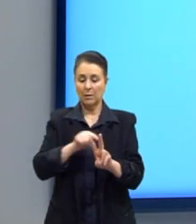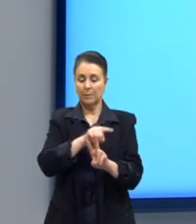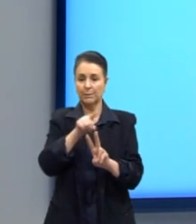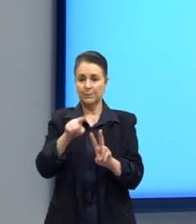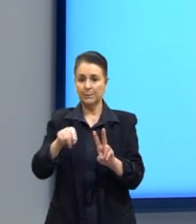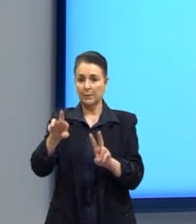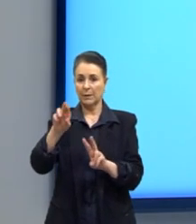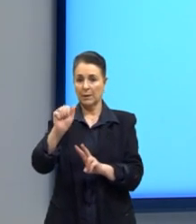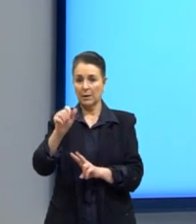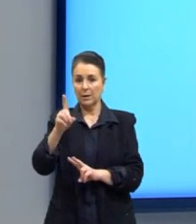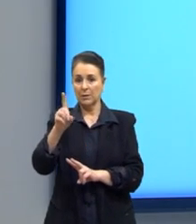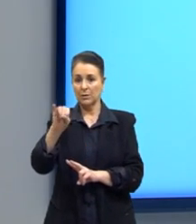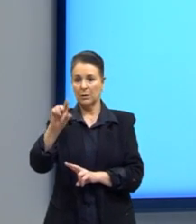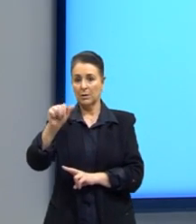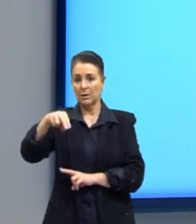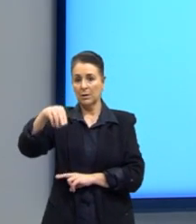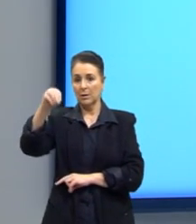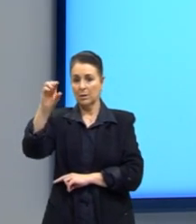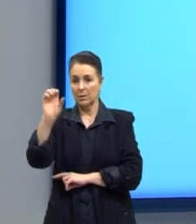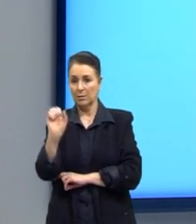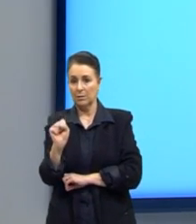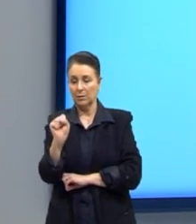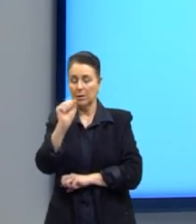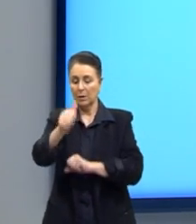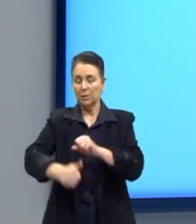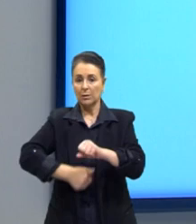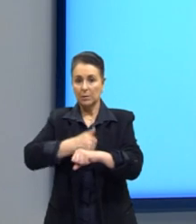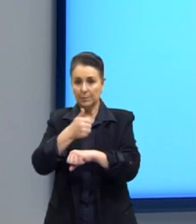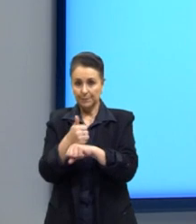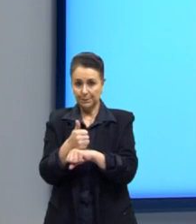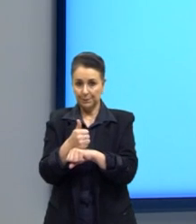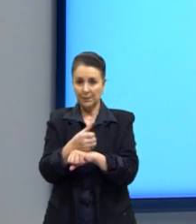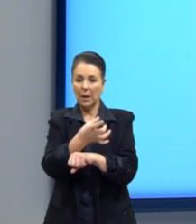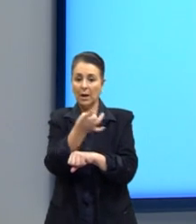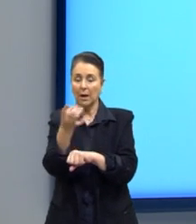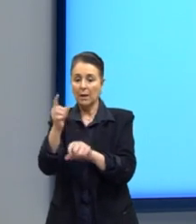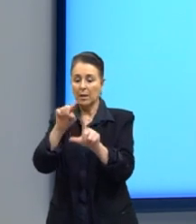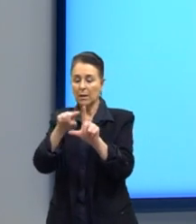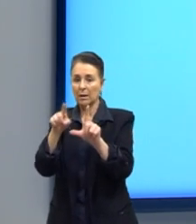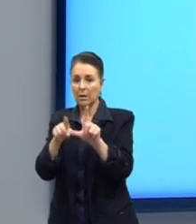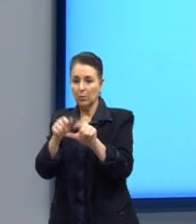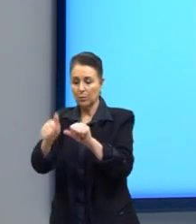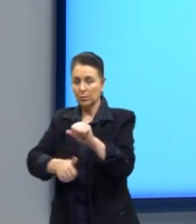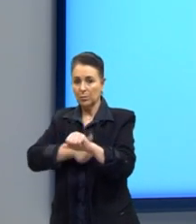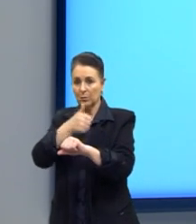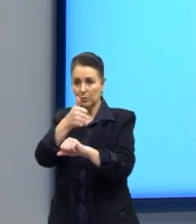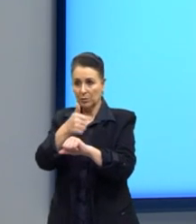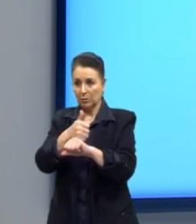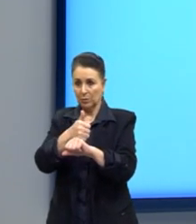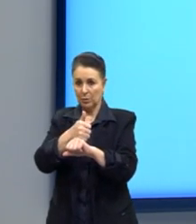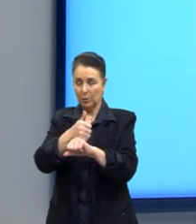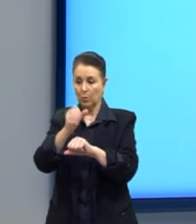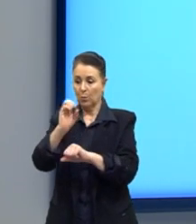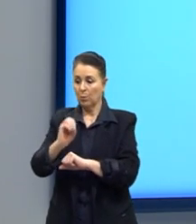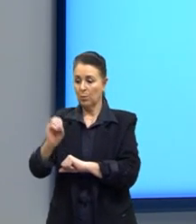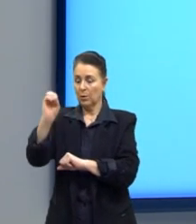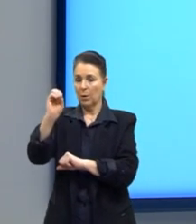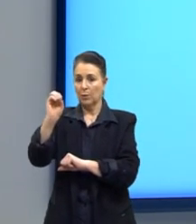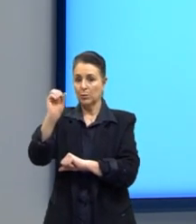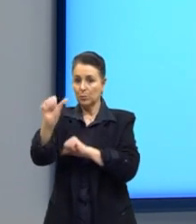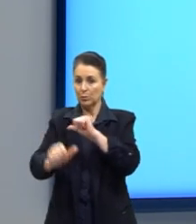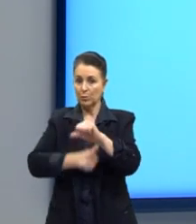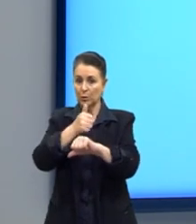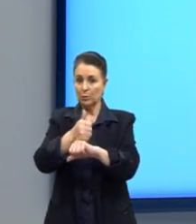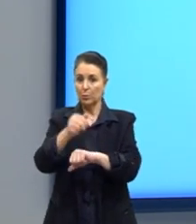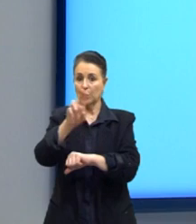radianos nós teríamos que substituir cada ângulo que está em graus por radianos